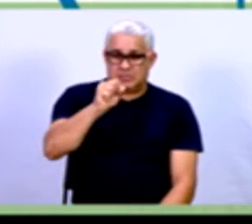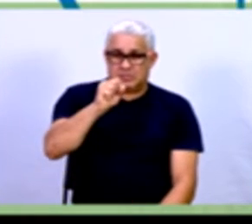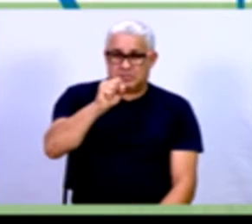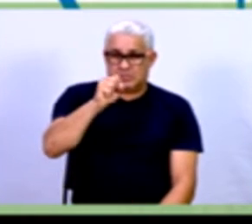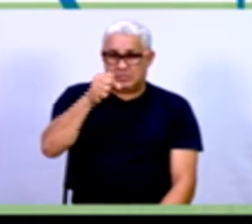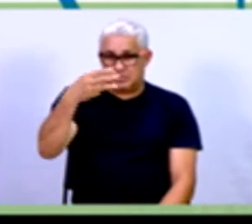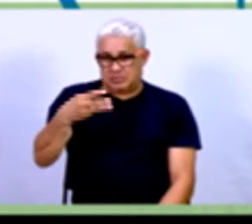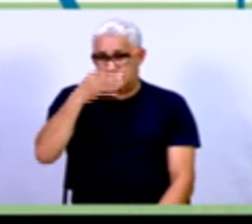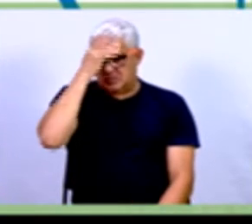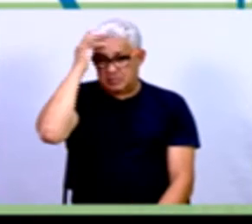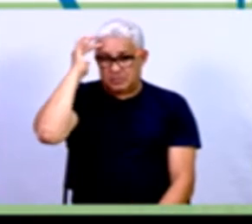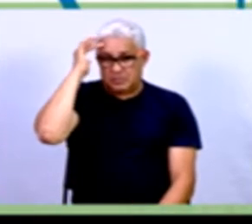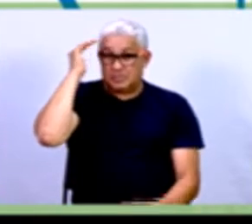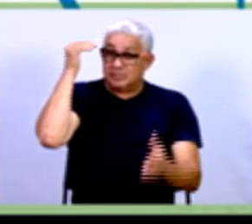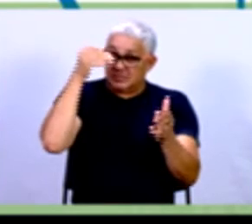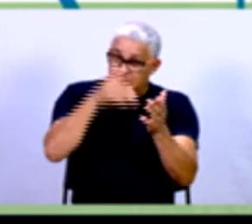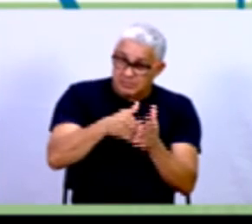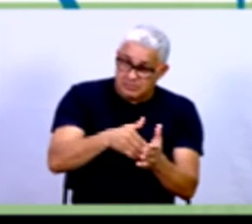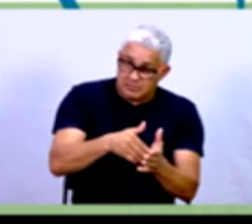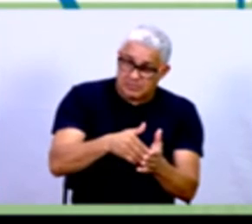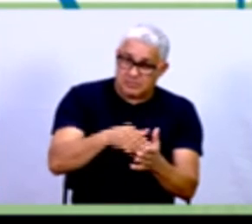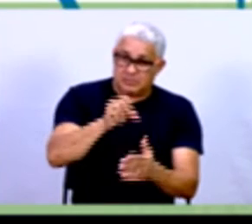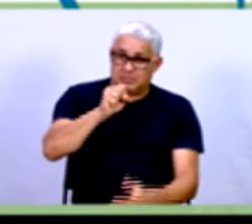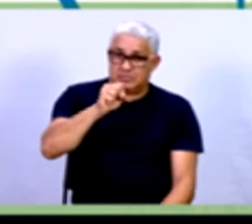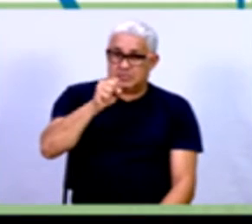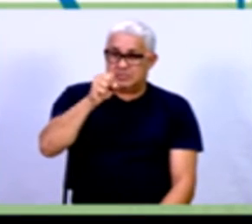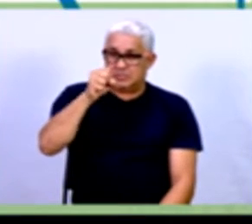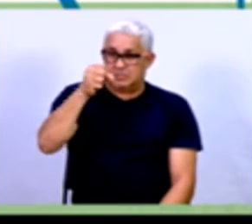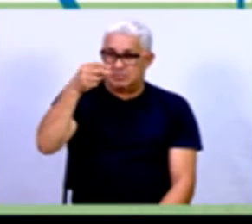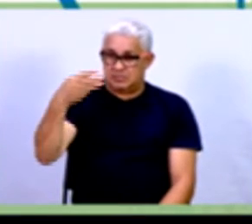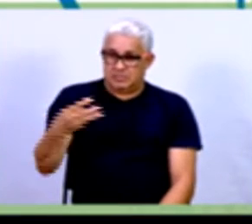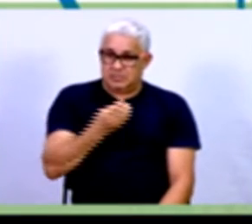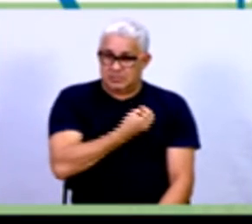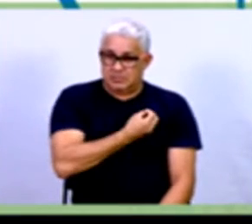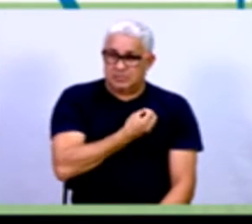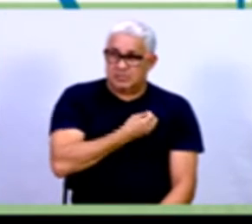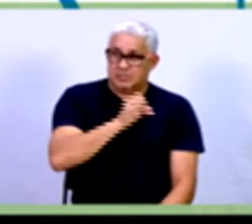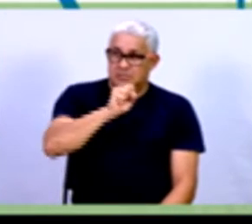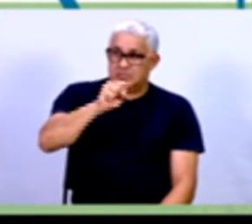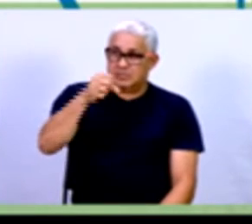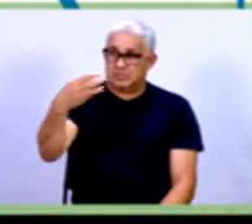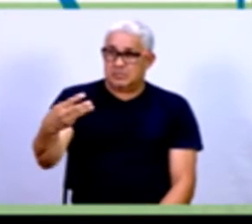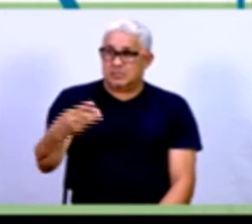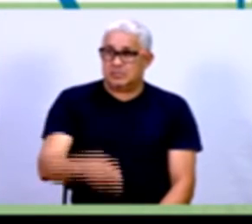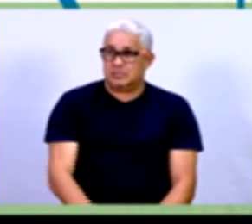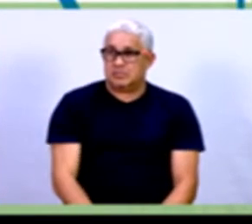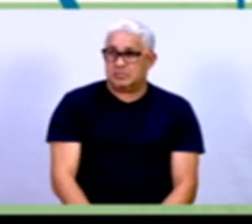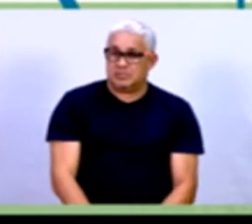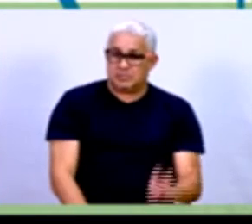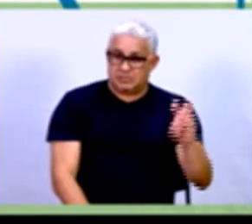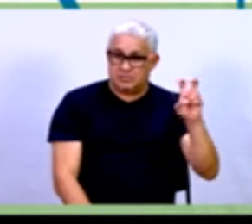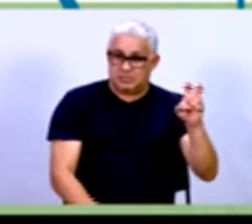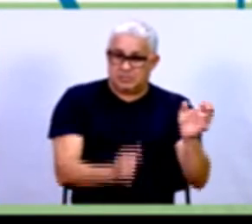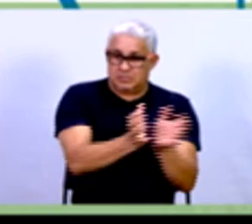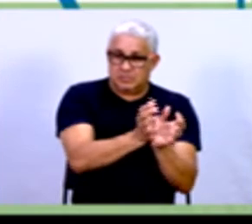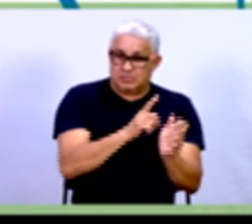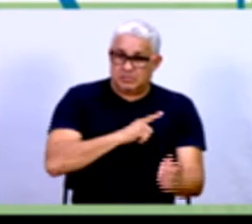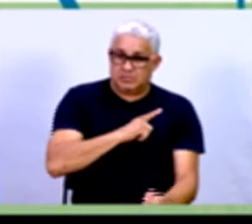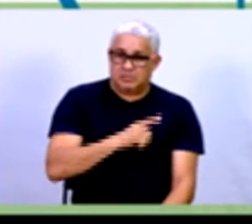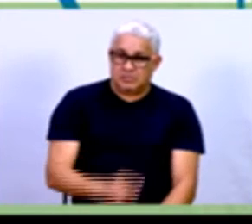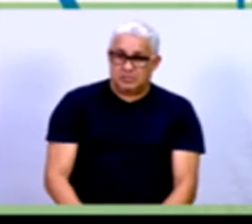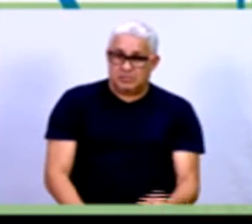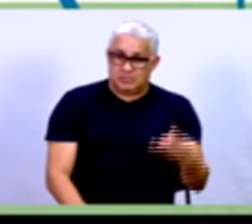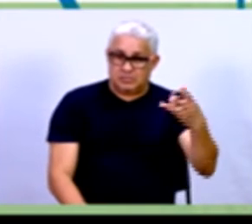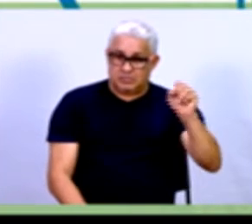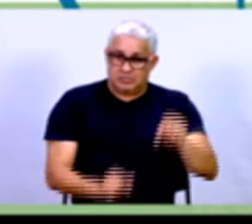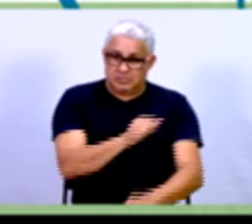83 pessoas, até a nota 83 aqui, ó, vamos colocar aqui na 5ª classe, eu tive 30